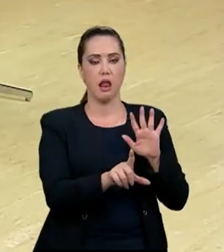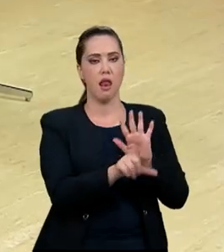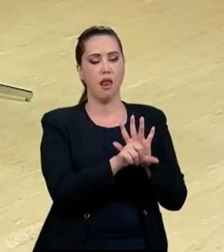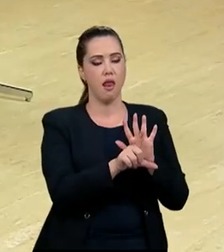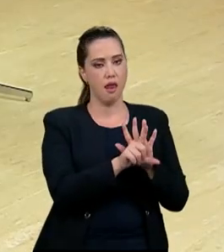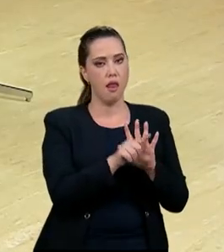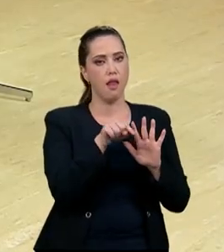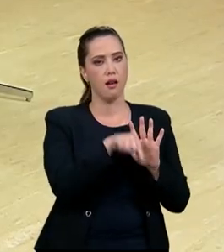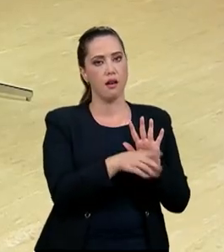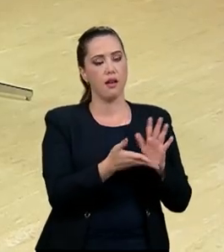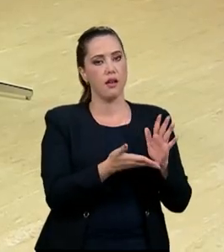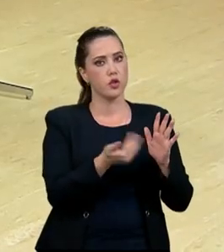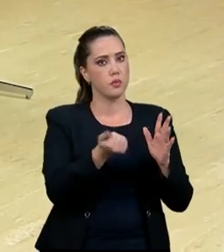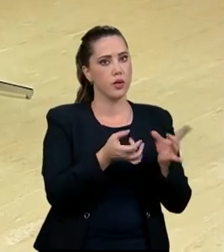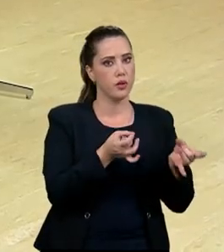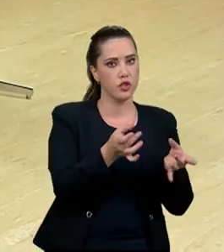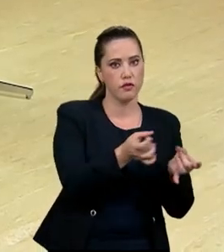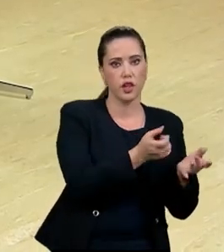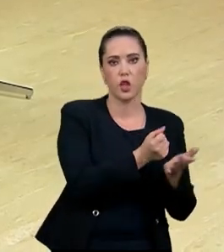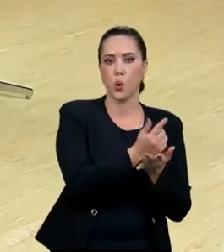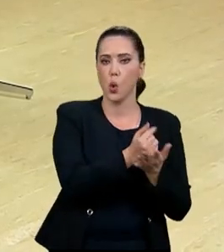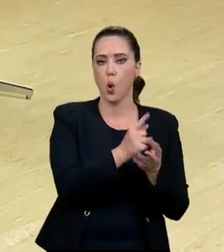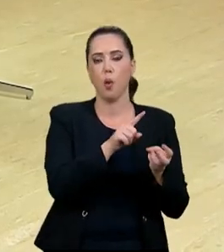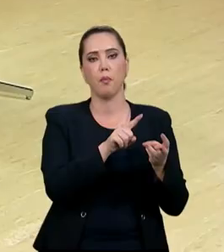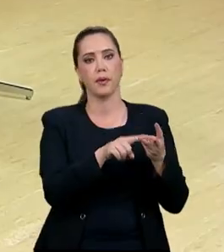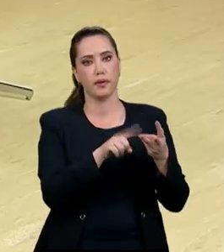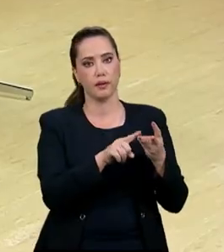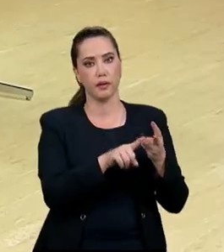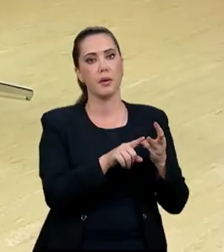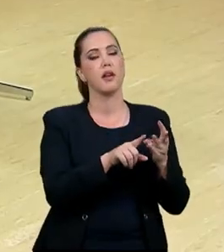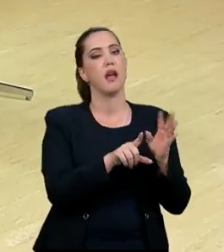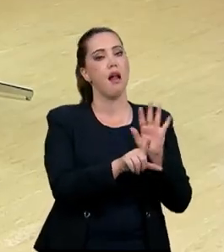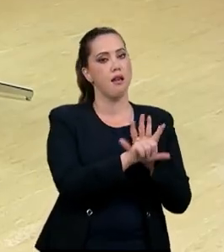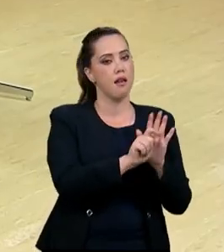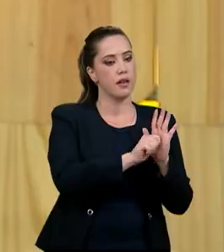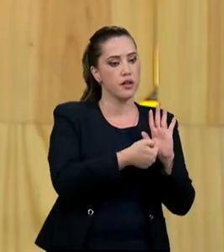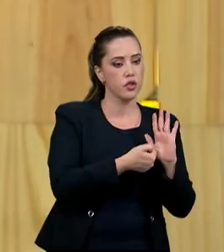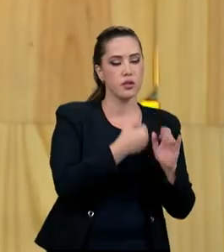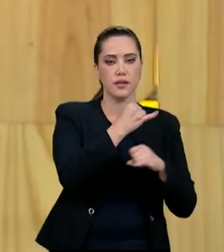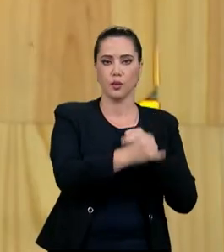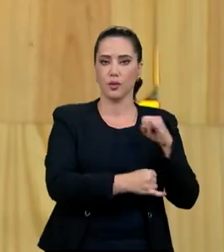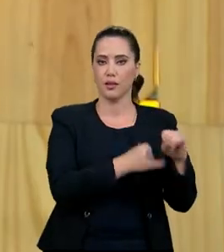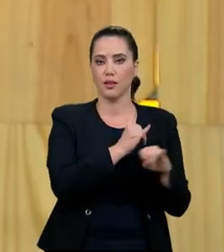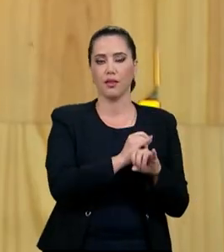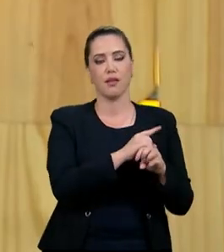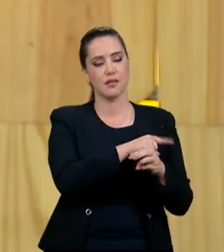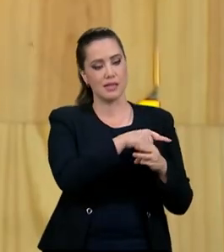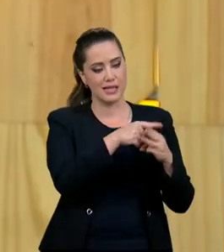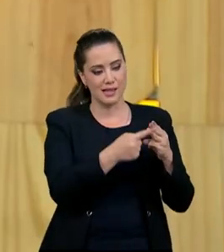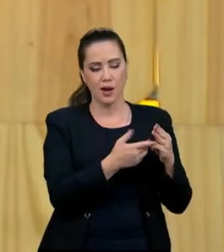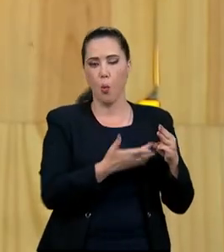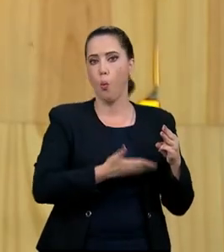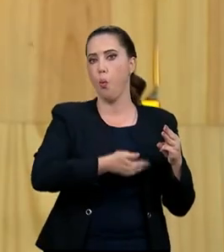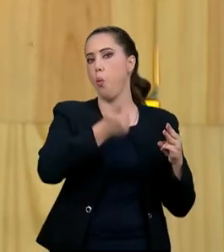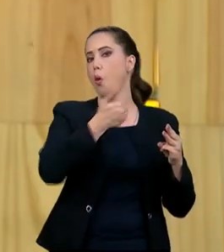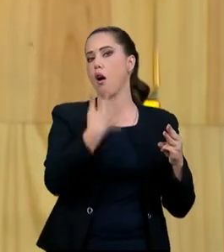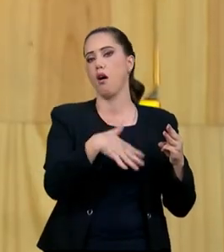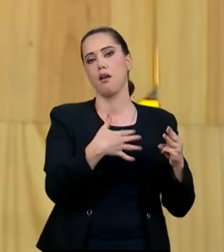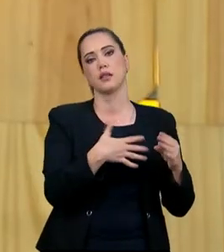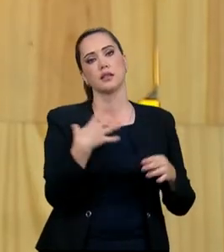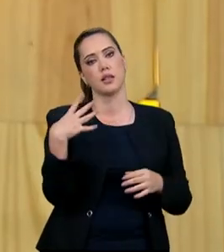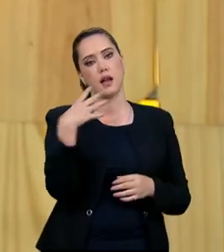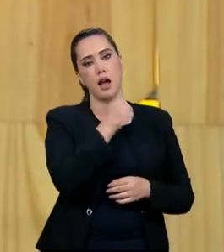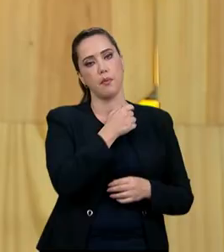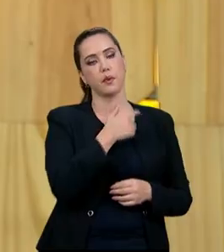assinatura digital foram três medidas, né, que cada uma compondo aí esse conjunto de ações para justamente a gente chegar nessas